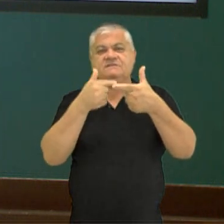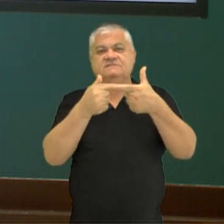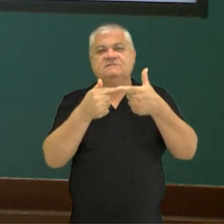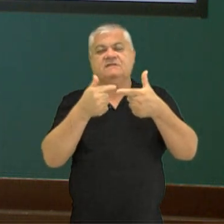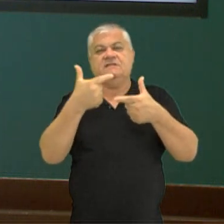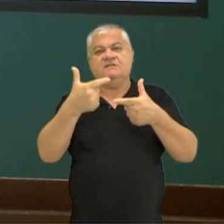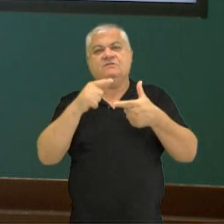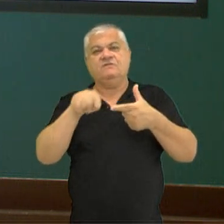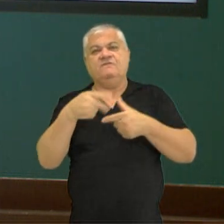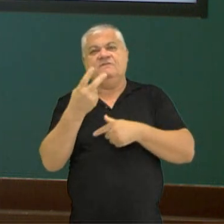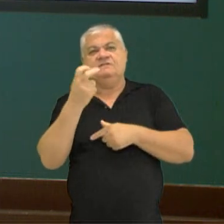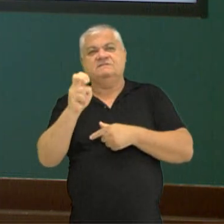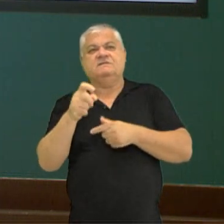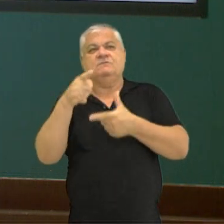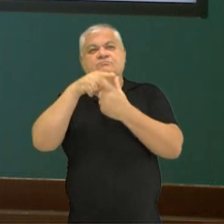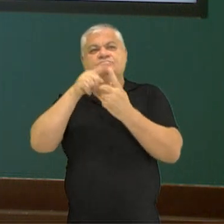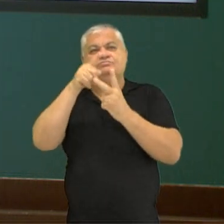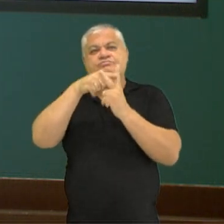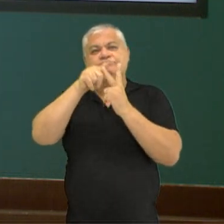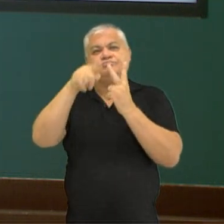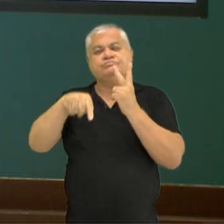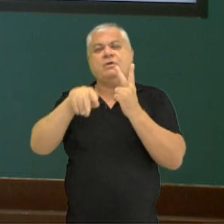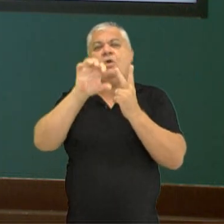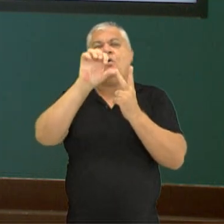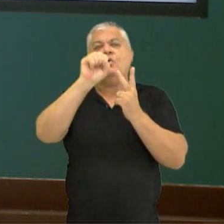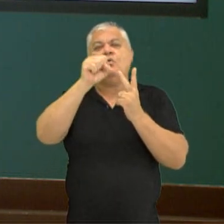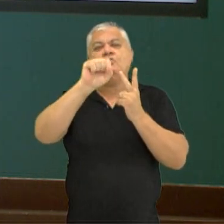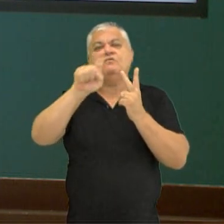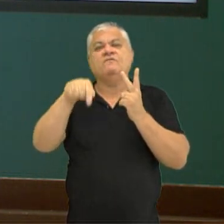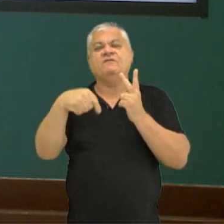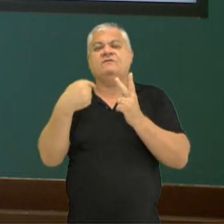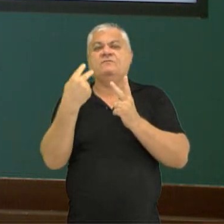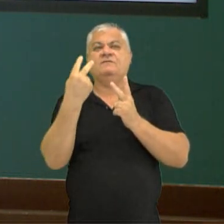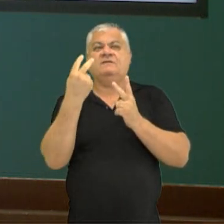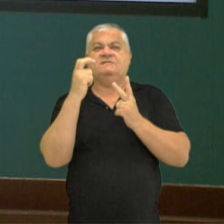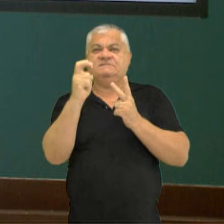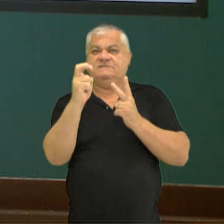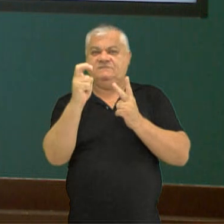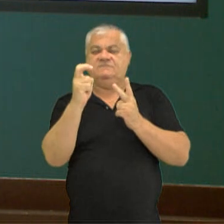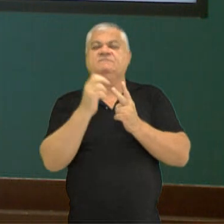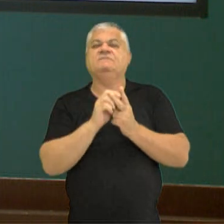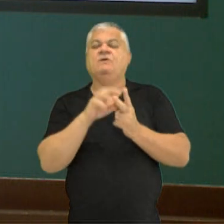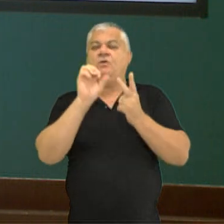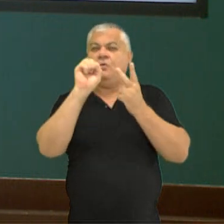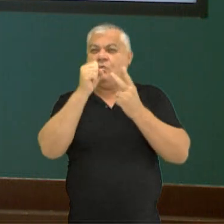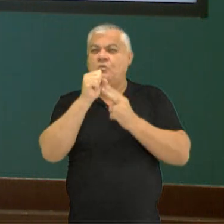72,25. Tirando raiz quadrada, portanto, o raio é de